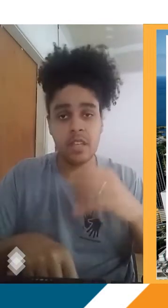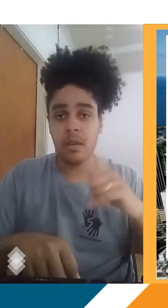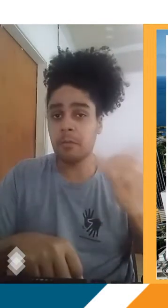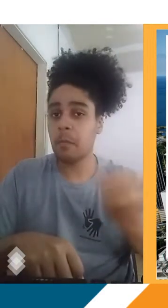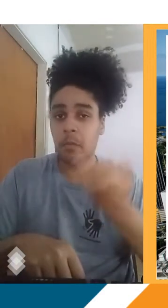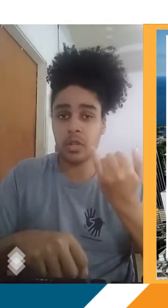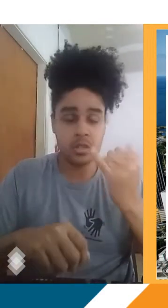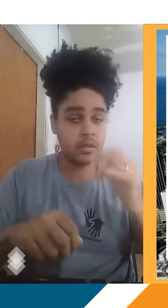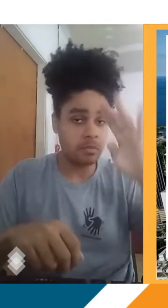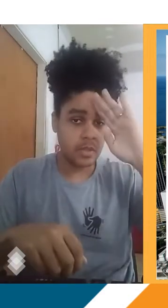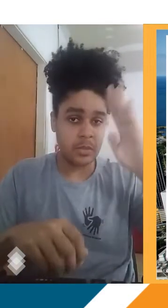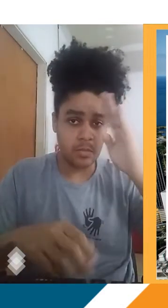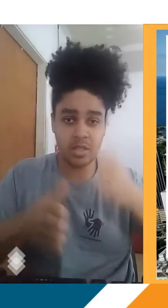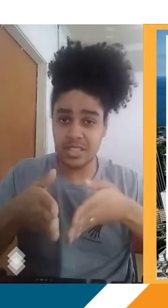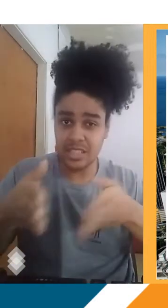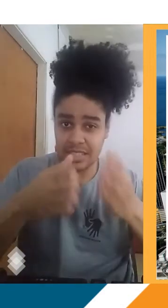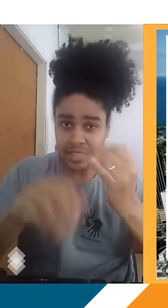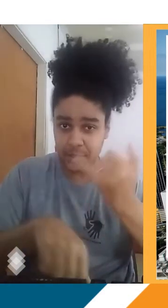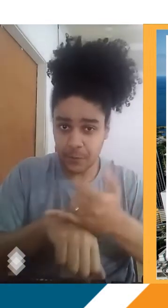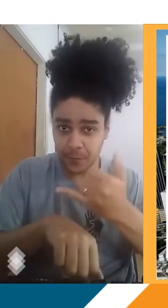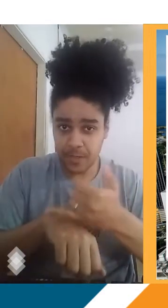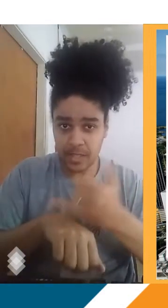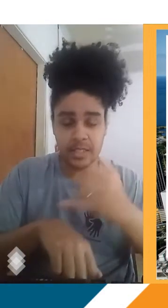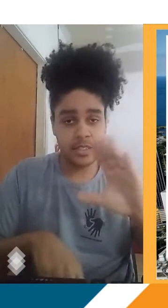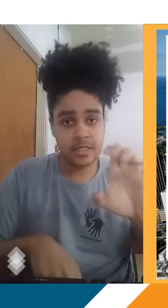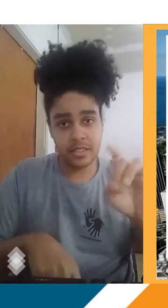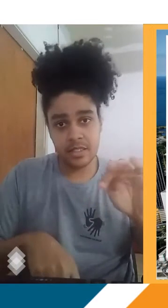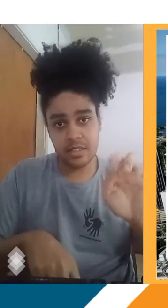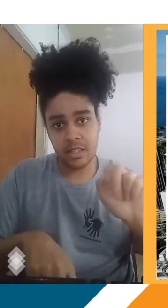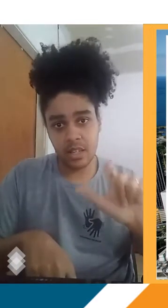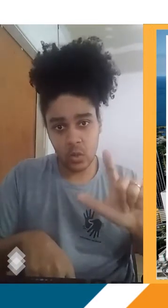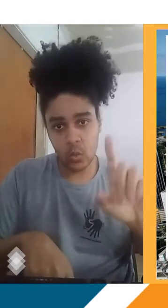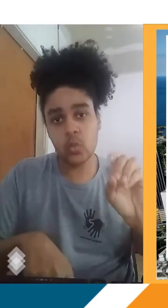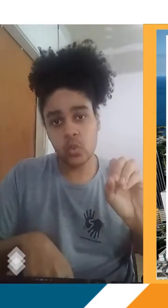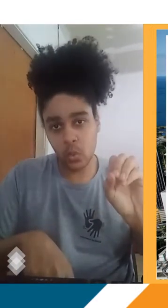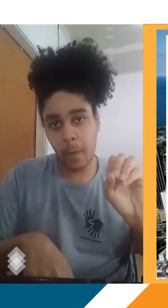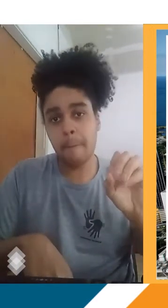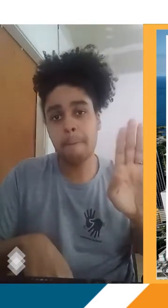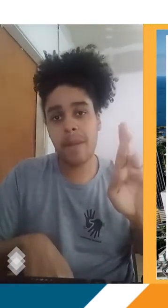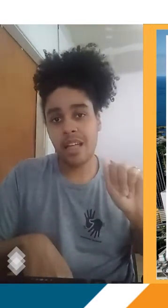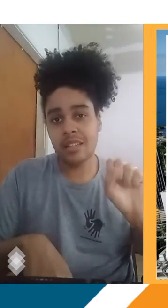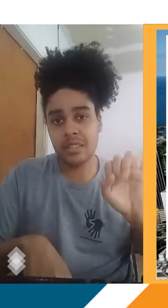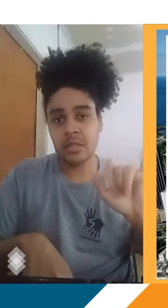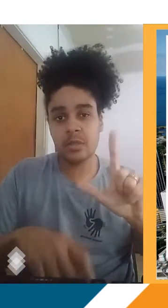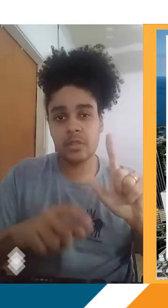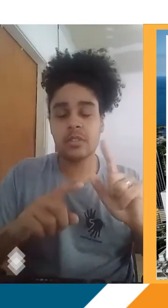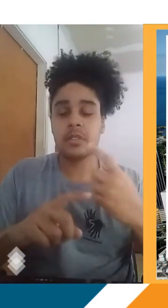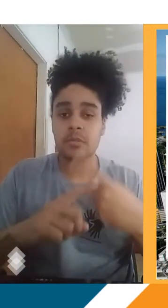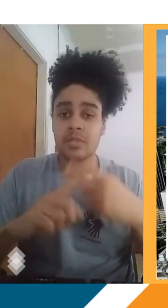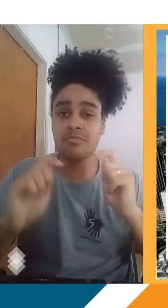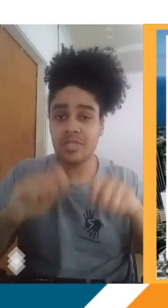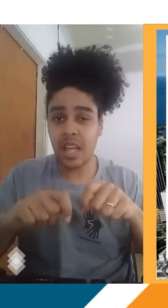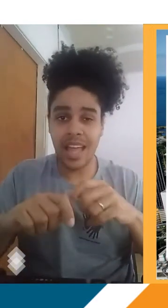expansão, principalmente a Estrada de Ferro Central do Brasil e a Leopoldina, porque garantirão condições para que essas pessoas